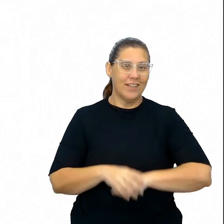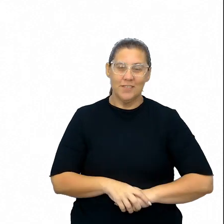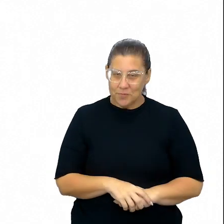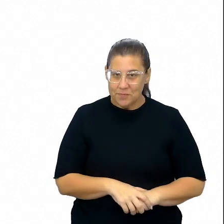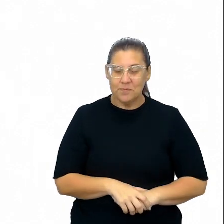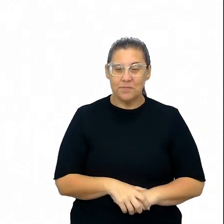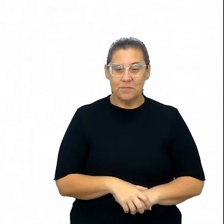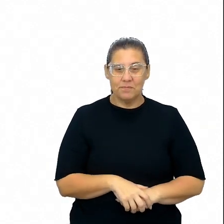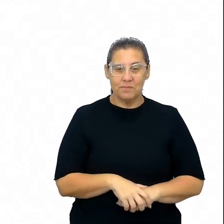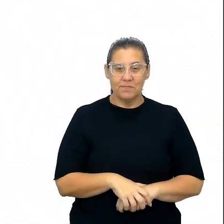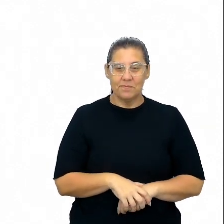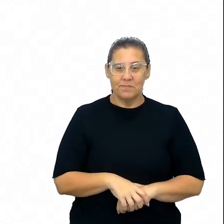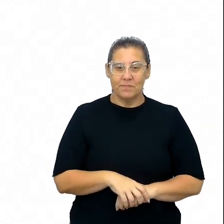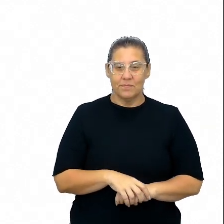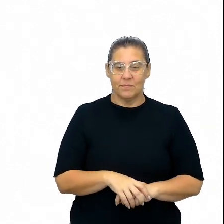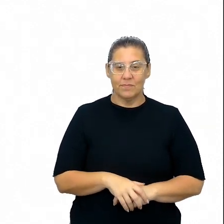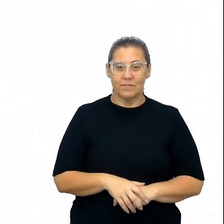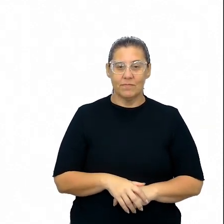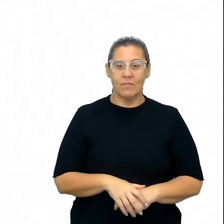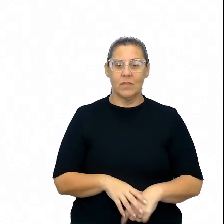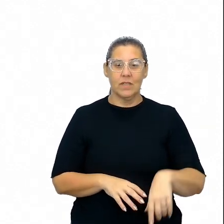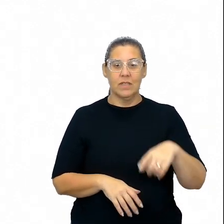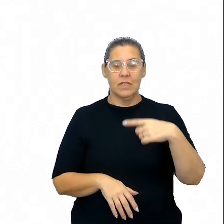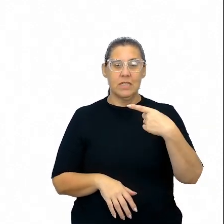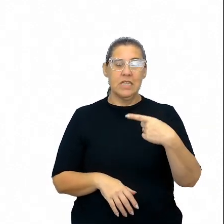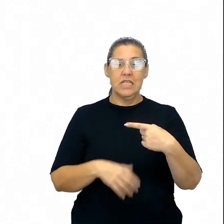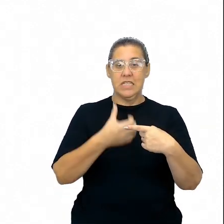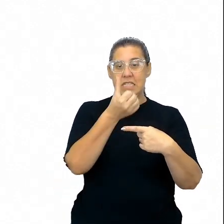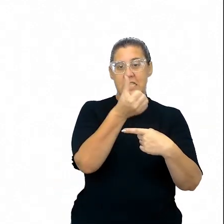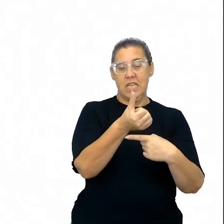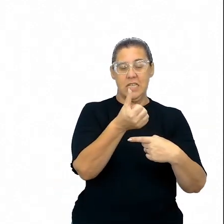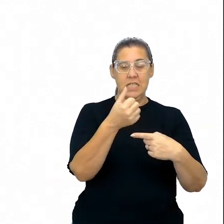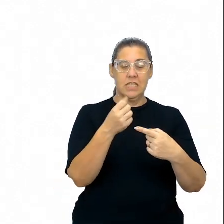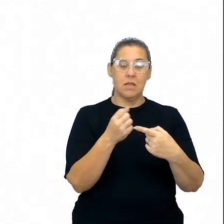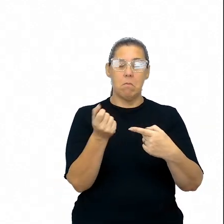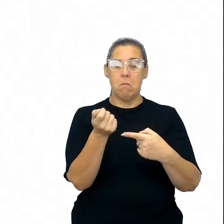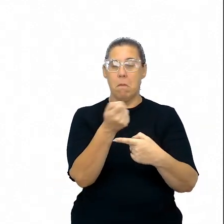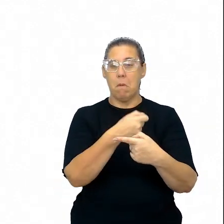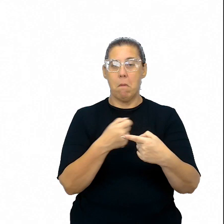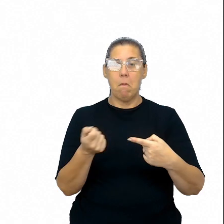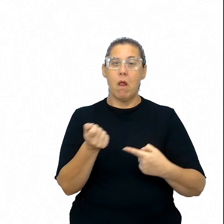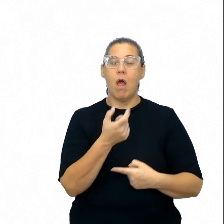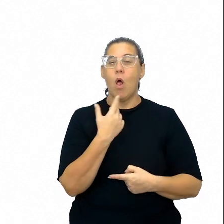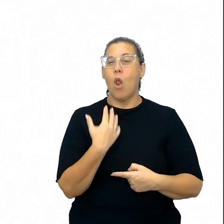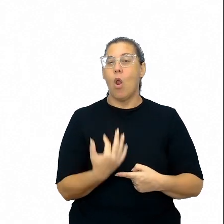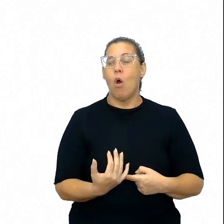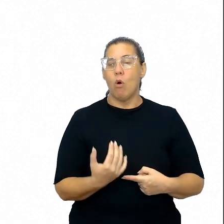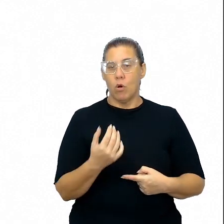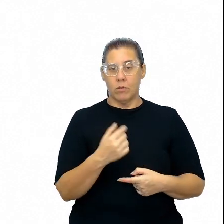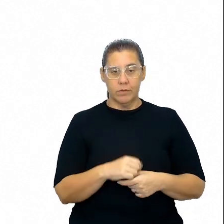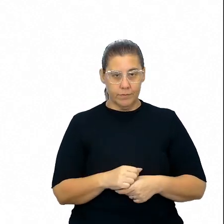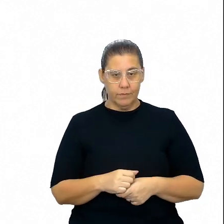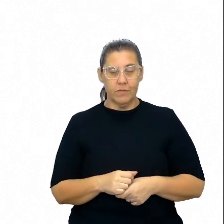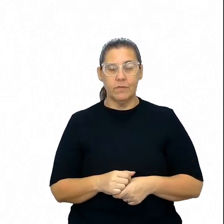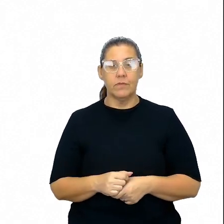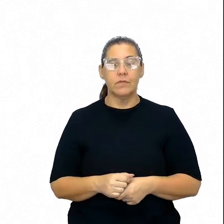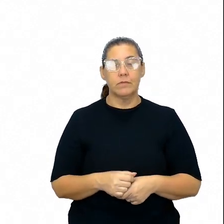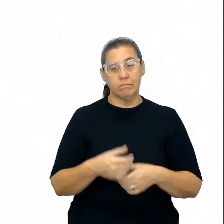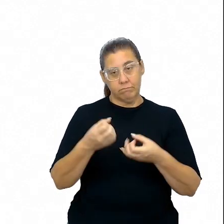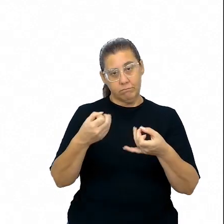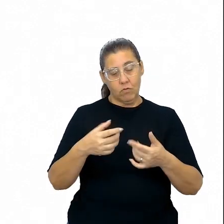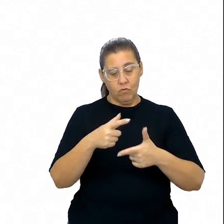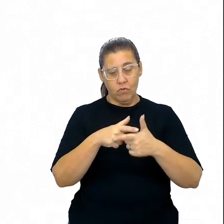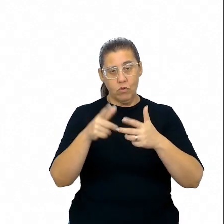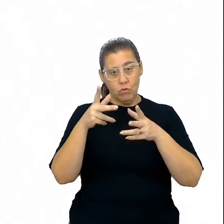equivalente, não é? São 6 partes pintadas o quê? De 8. Ou seja, se o meu octógono está dividido em 8 partes iguais,